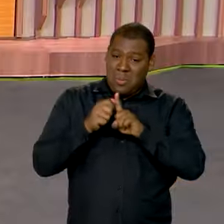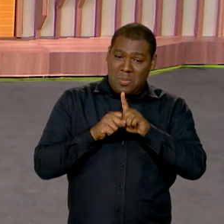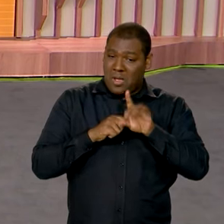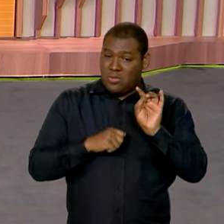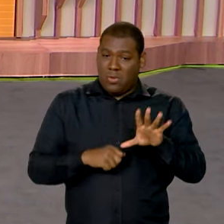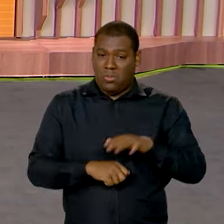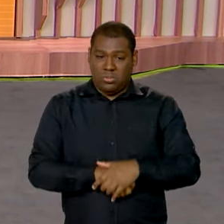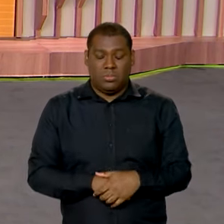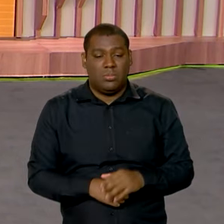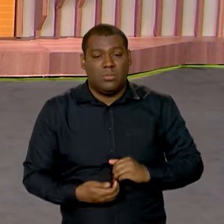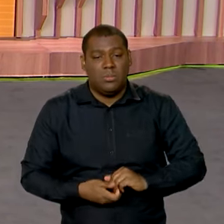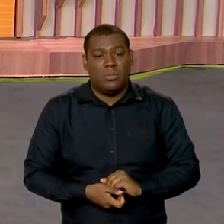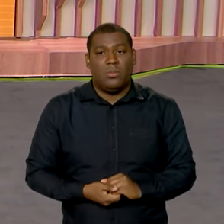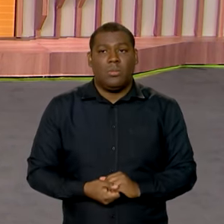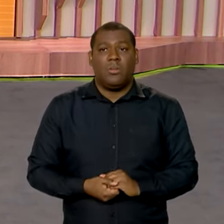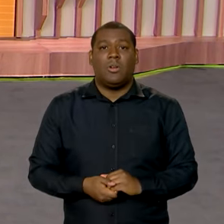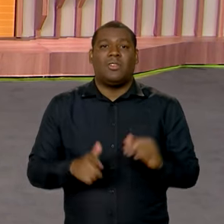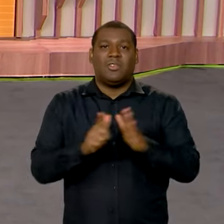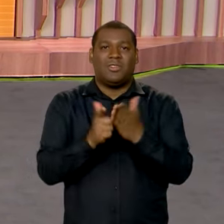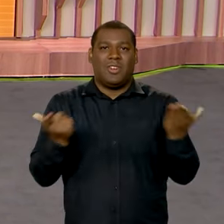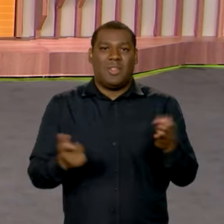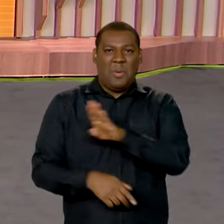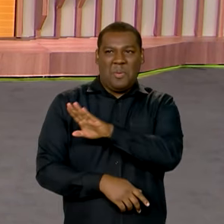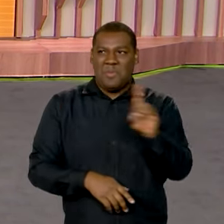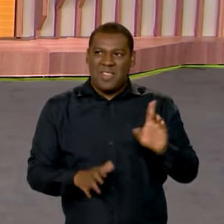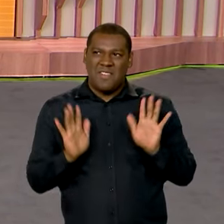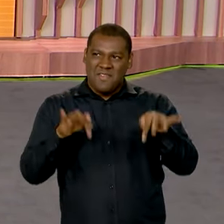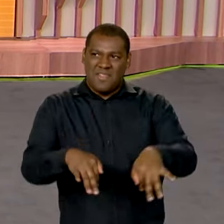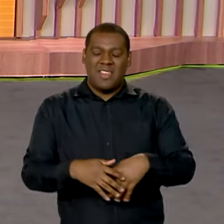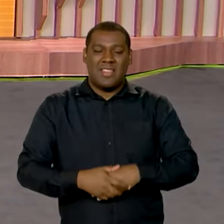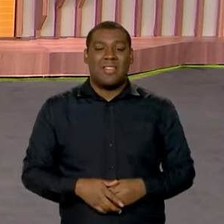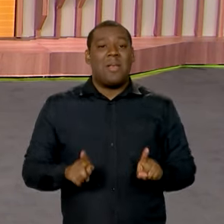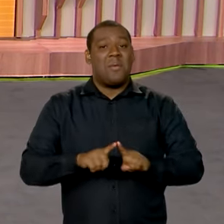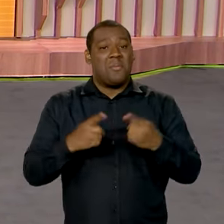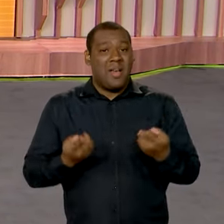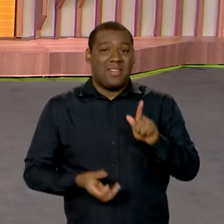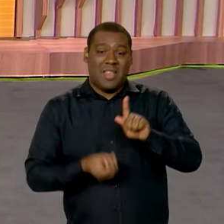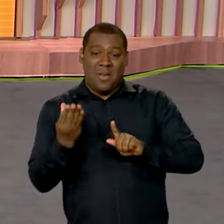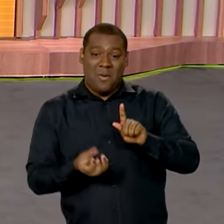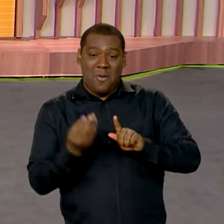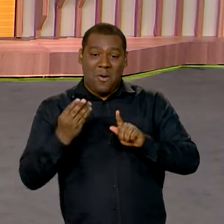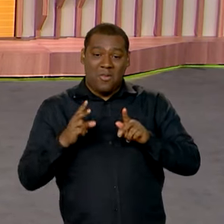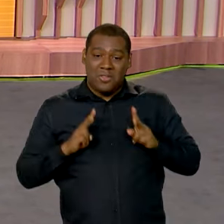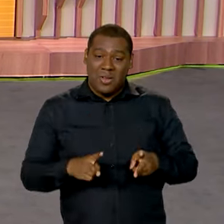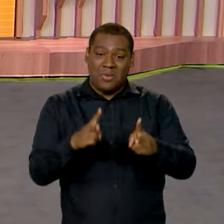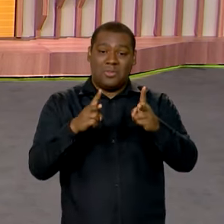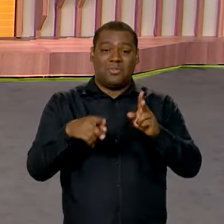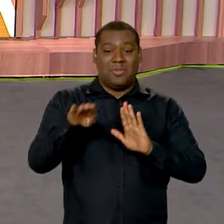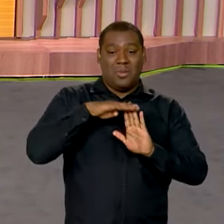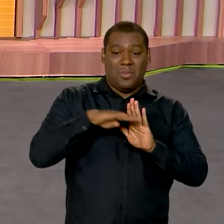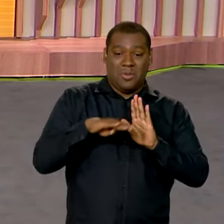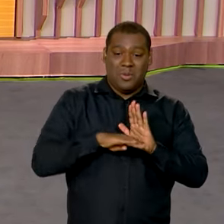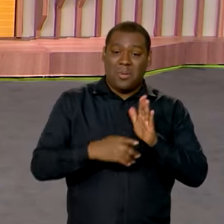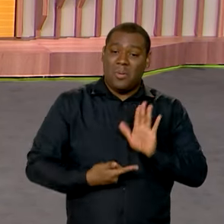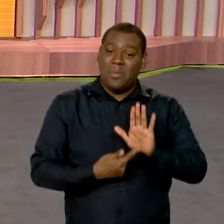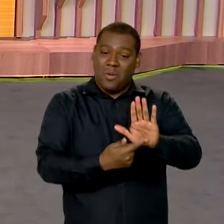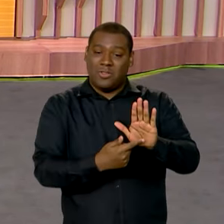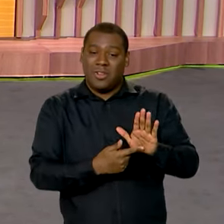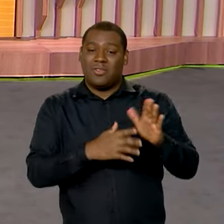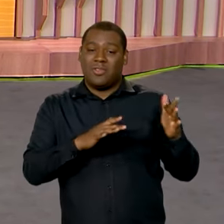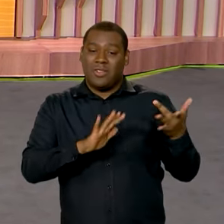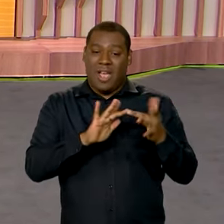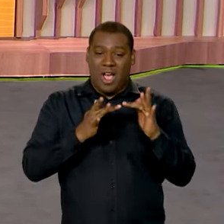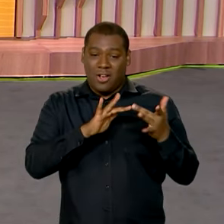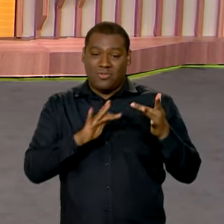importante. E o Brasil em Dia fica por aqui, mas o Canal Gov segue com a programação, mostrando todas as ações do